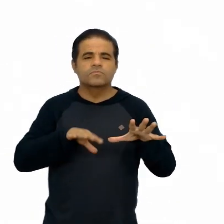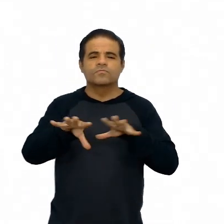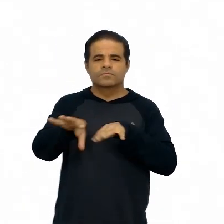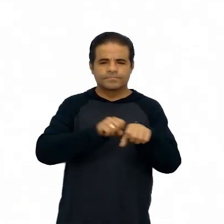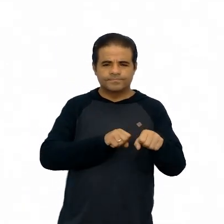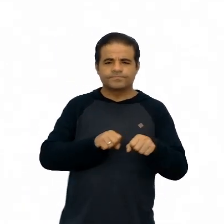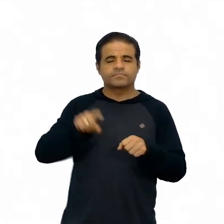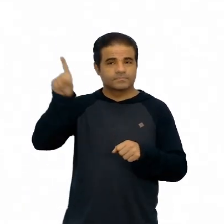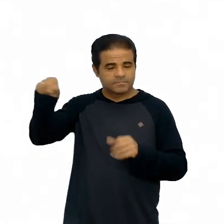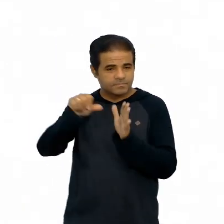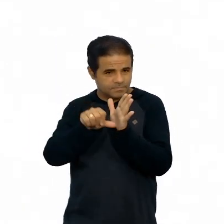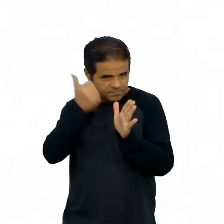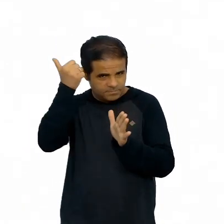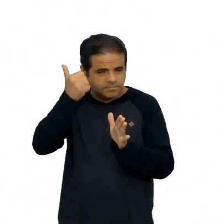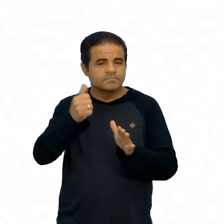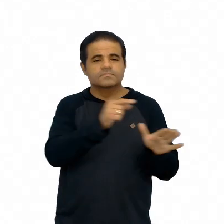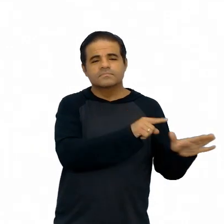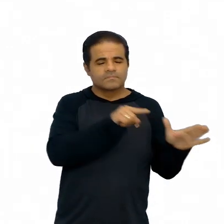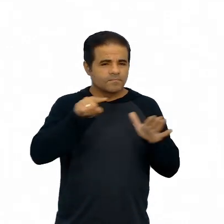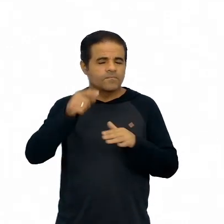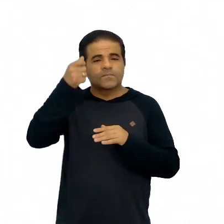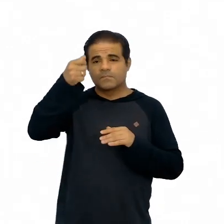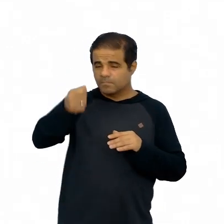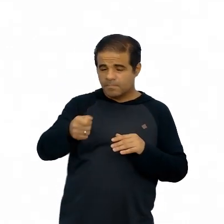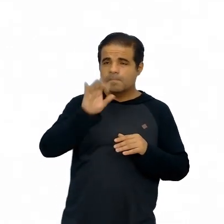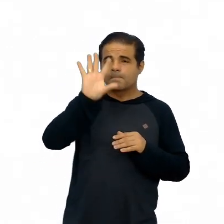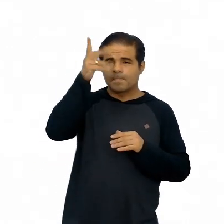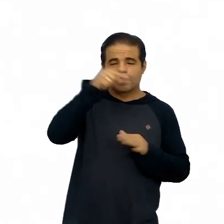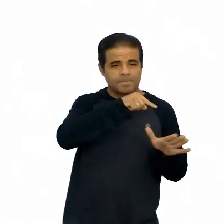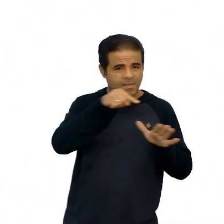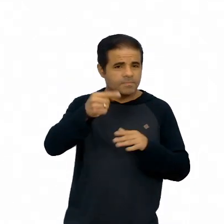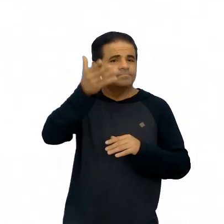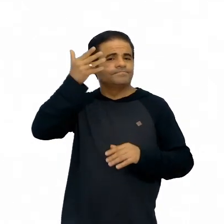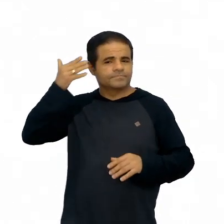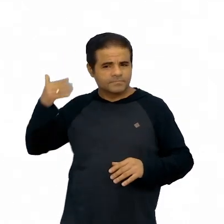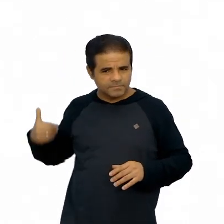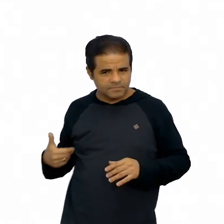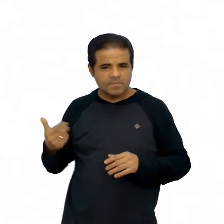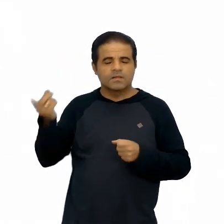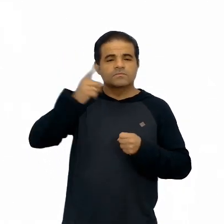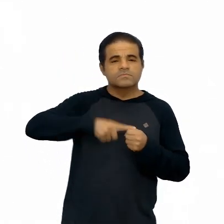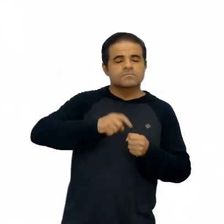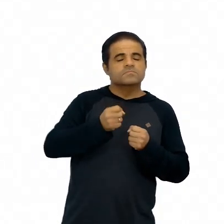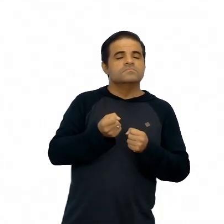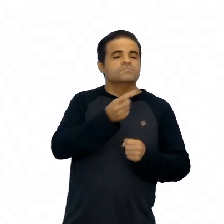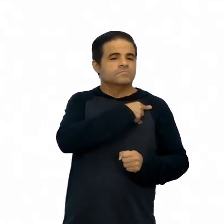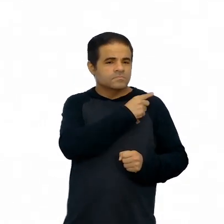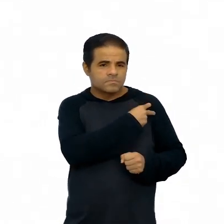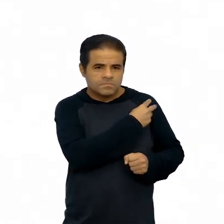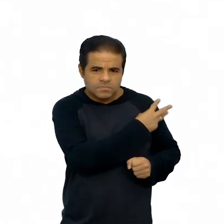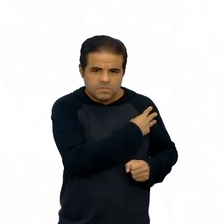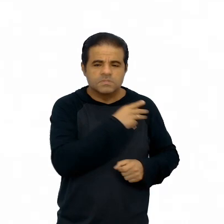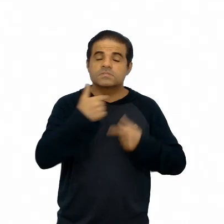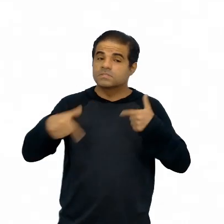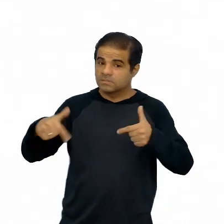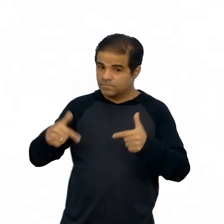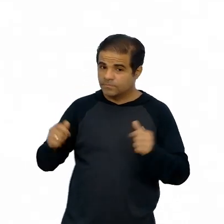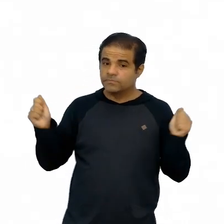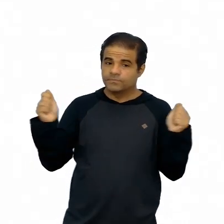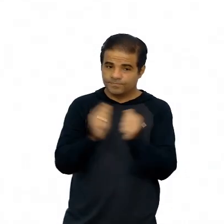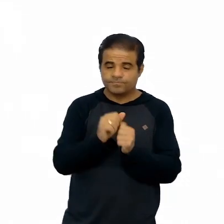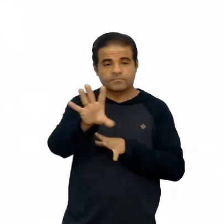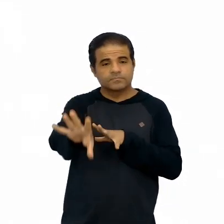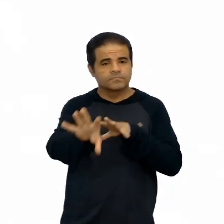formativo. Lá na semana A, que aconteceu semana passada, vou falar do ensino médio, o professor Marcos trabalhou com vocês